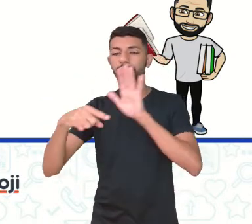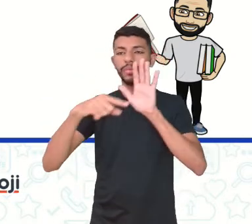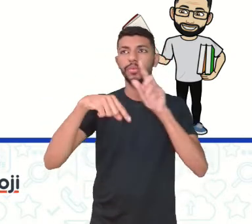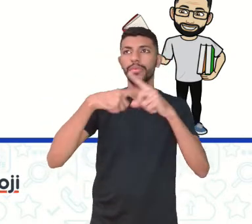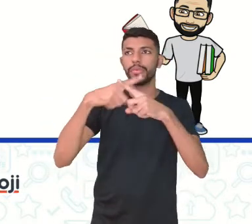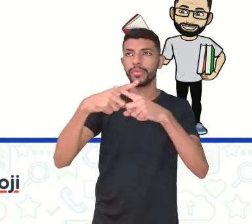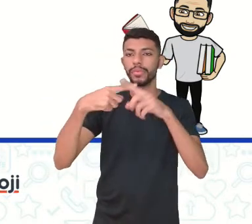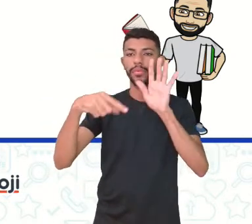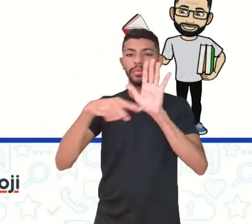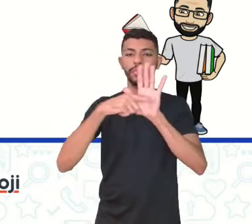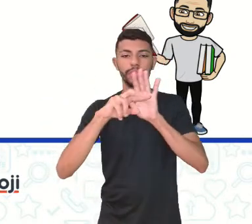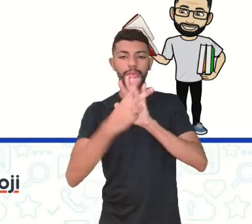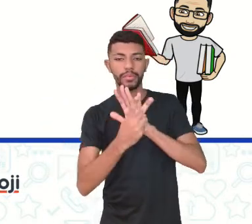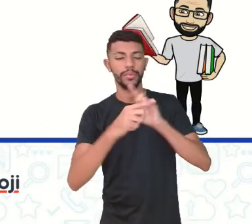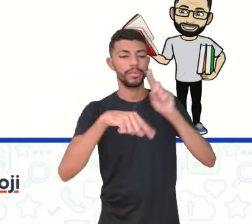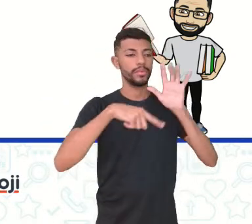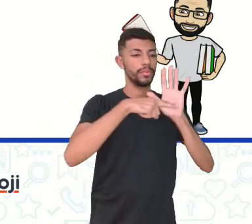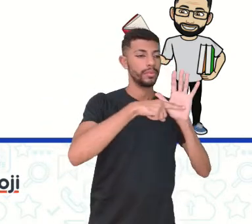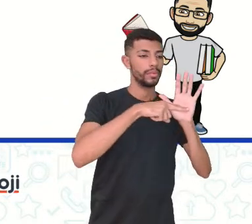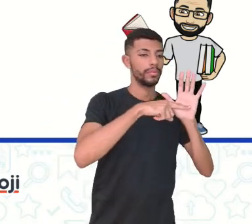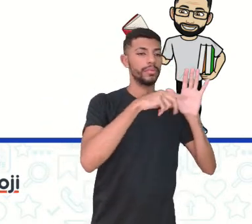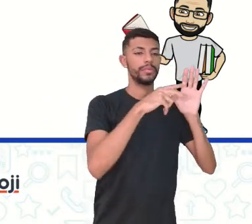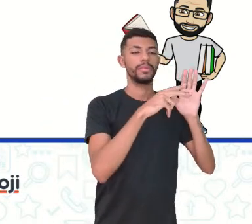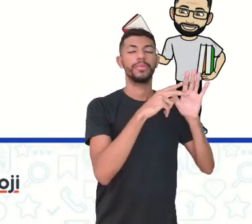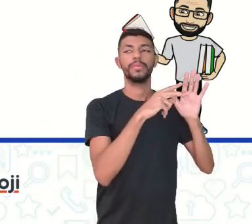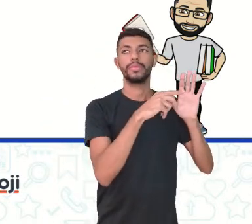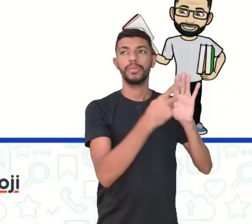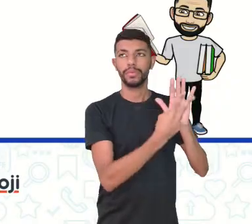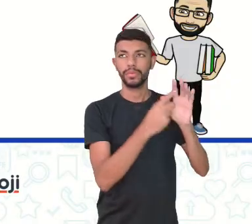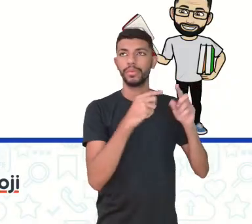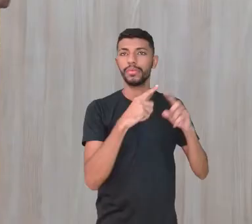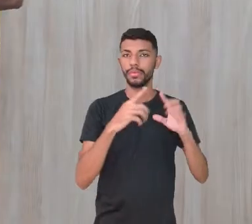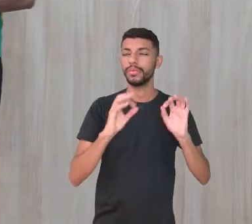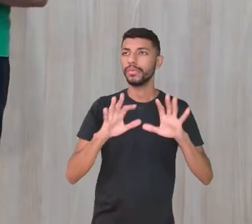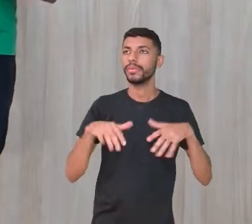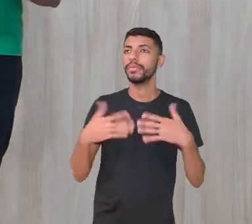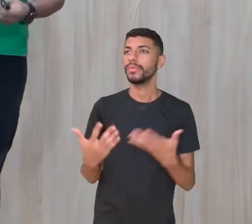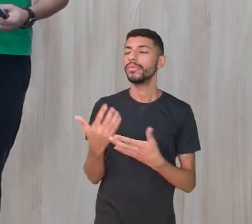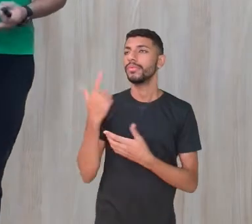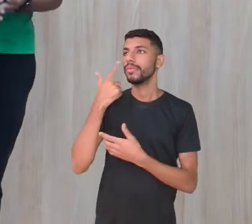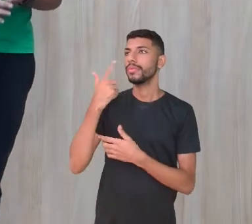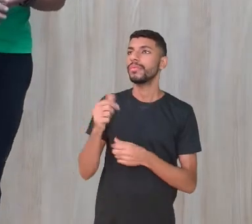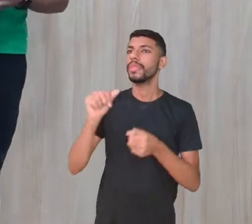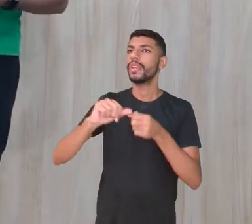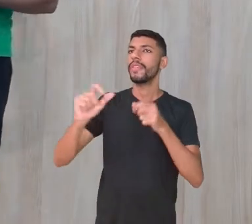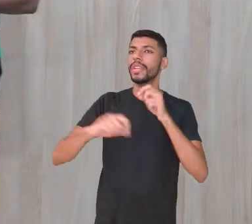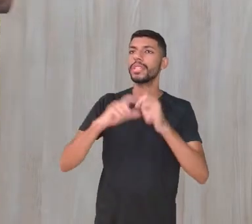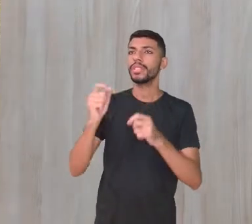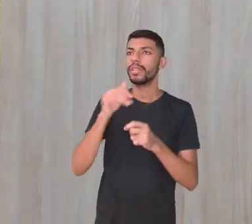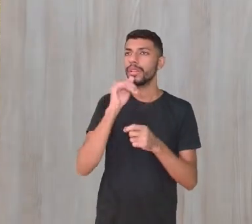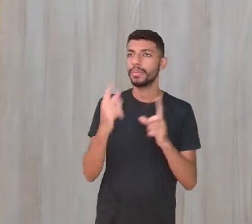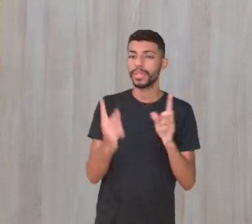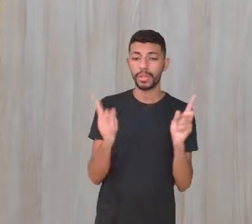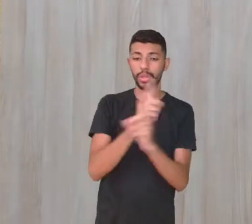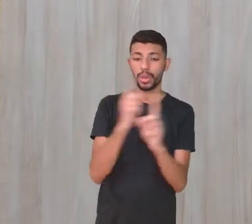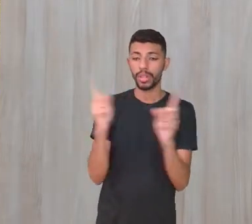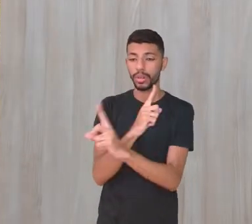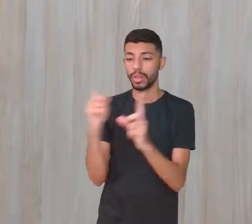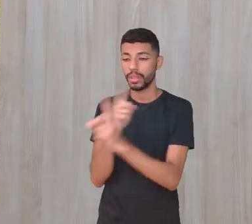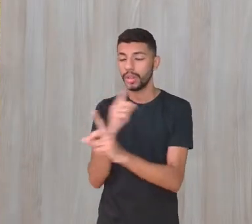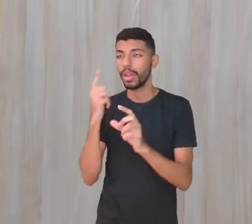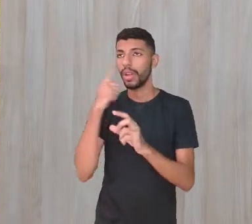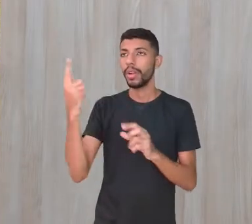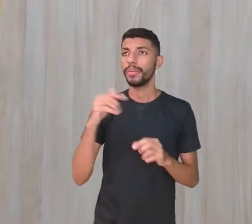menos 2 vezes menos 2 vezes menos 2, tá? Quando você for fazer aí o jogo de sinal, ó, menos